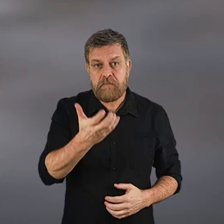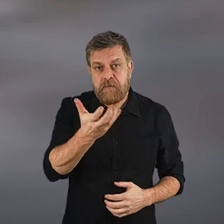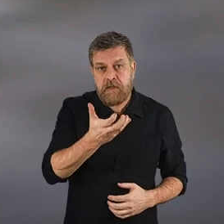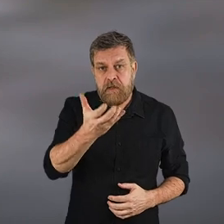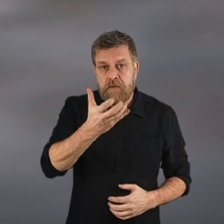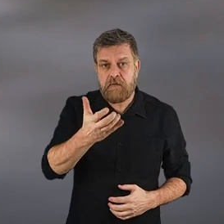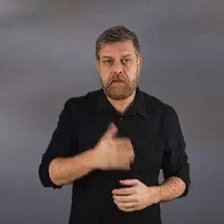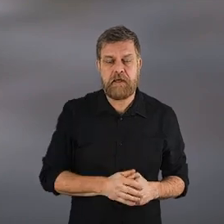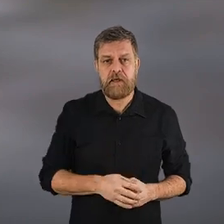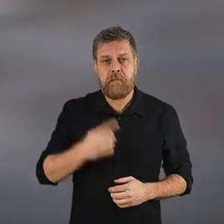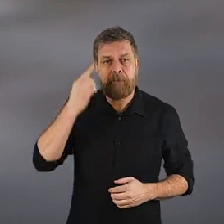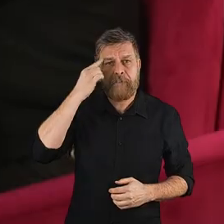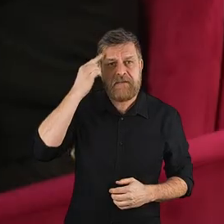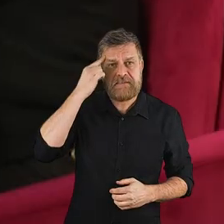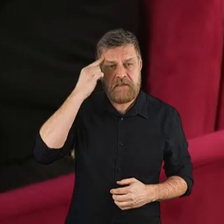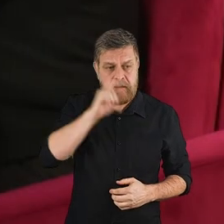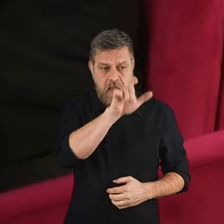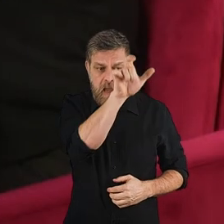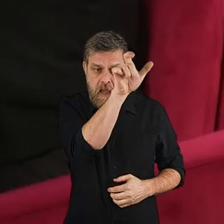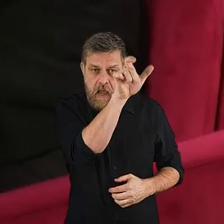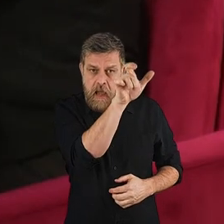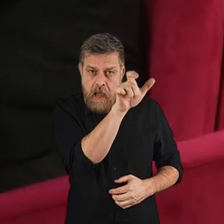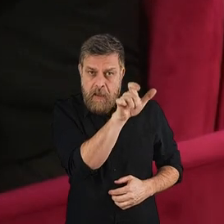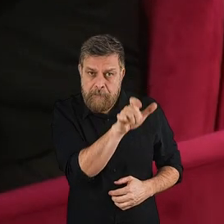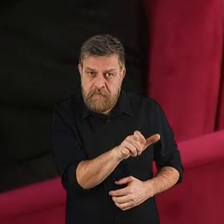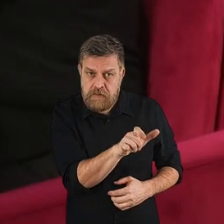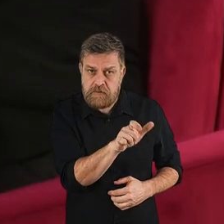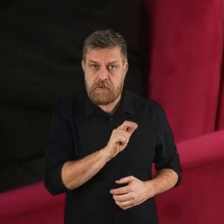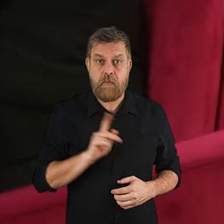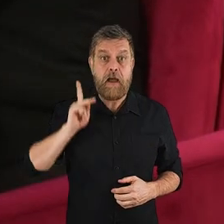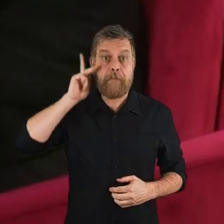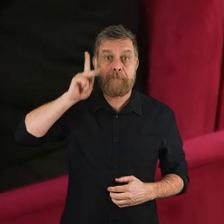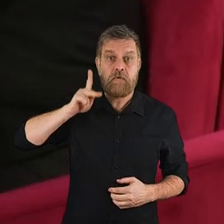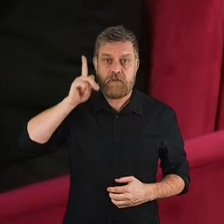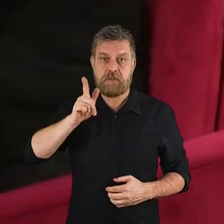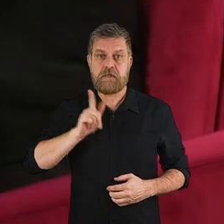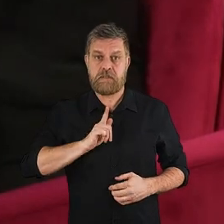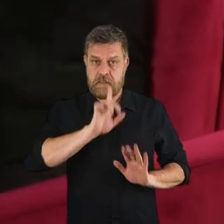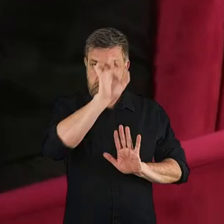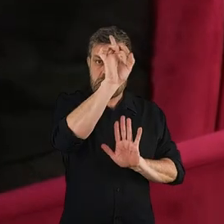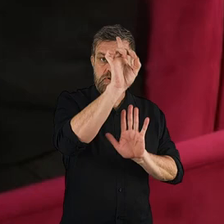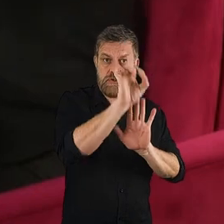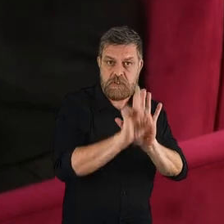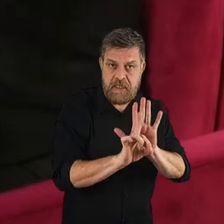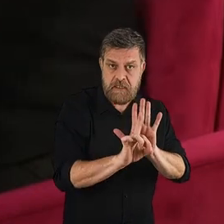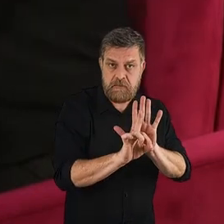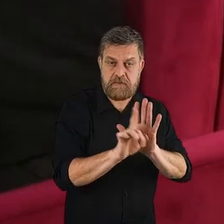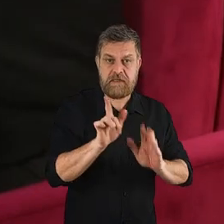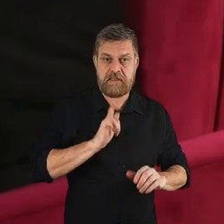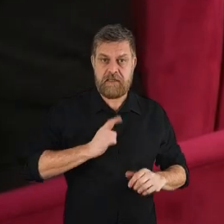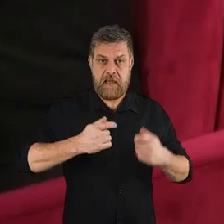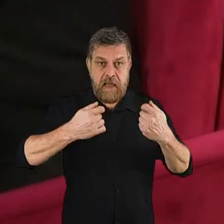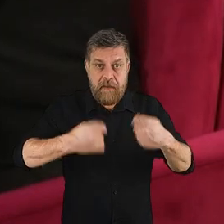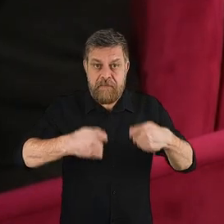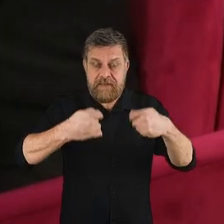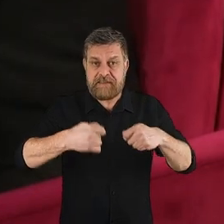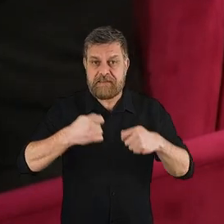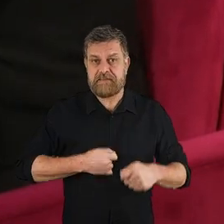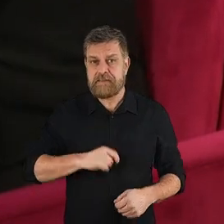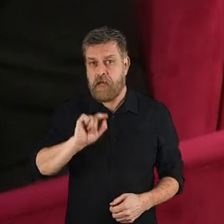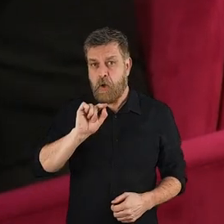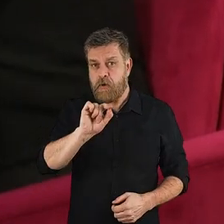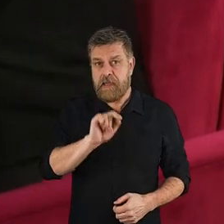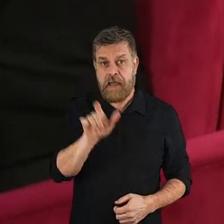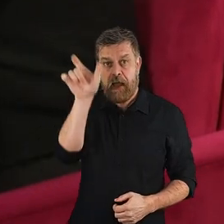um processo de constituição do sujeito político que tem acesso a direitos que passe necessariamente